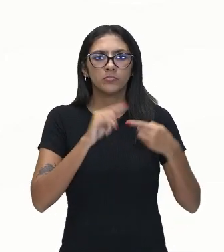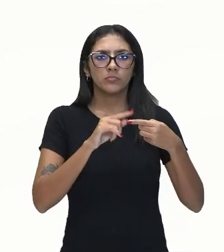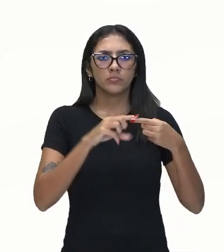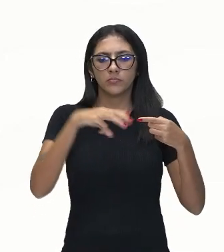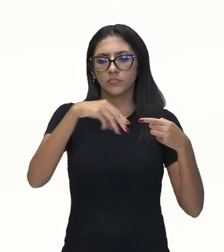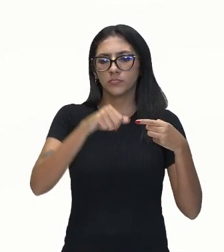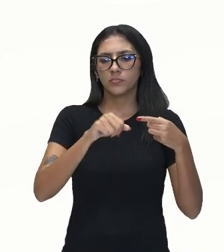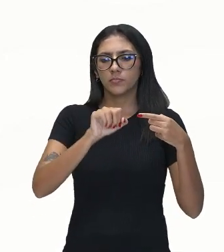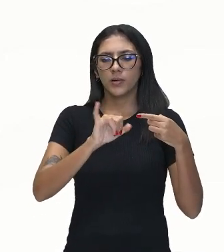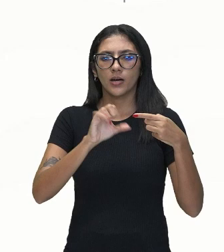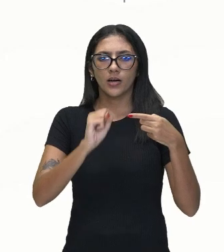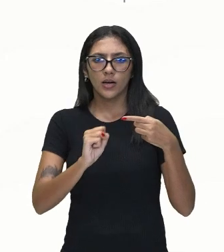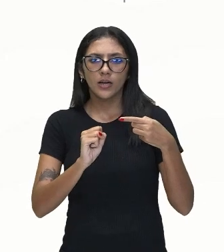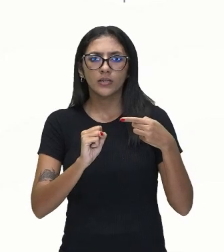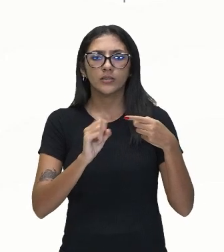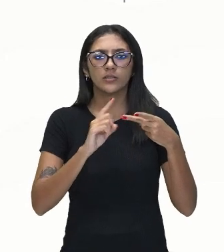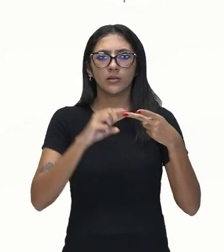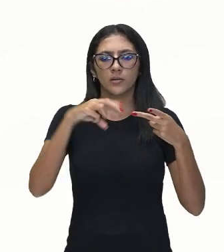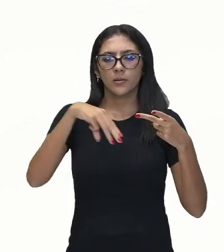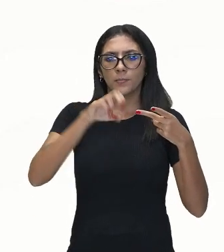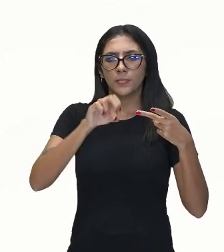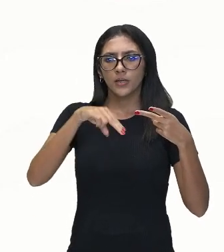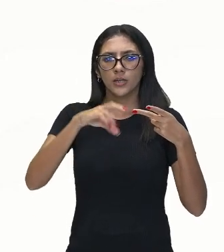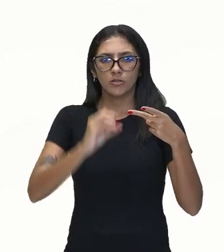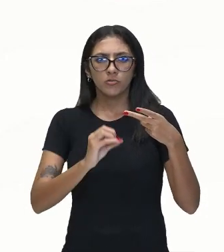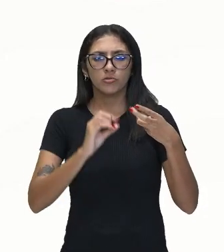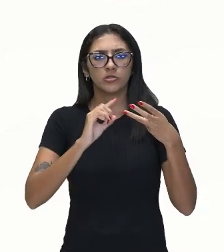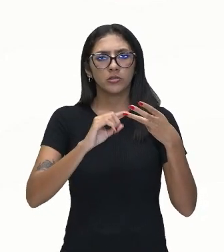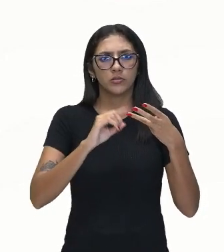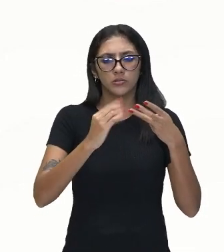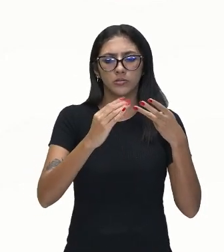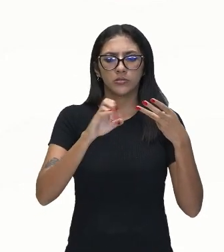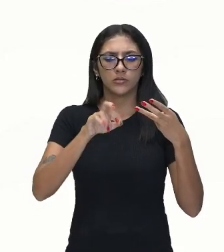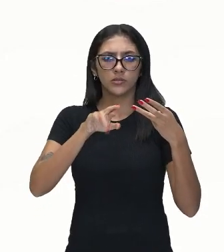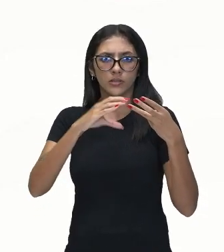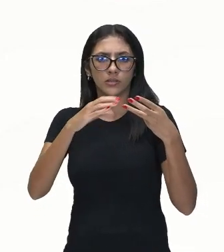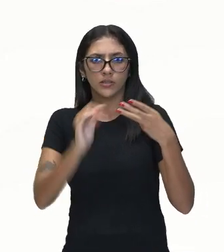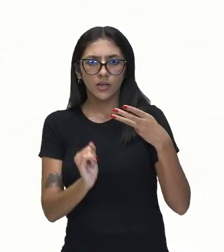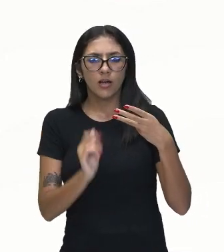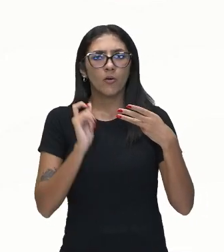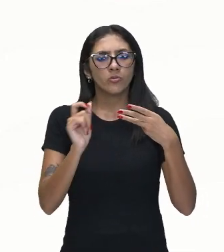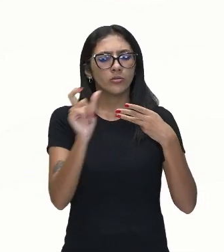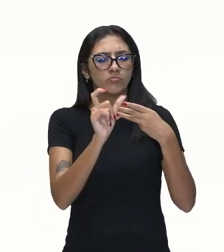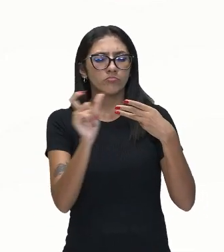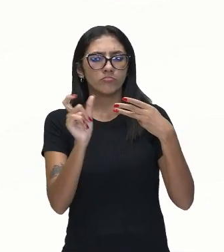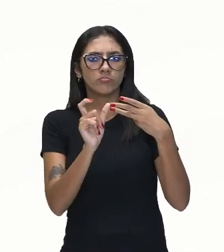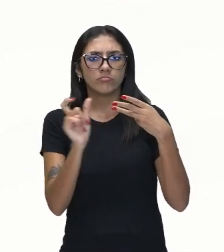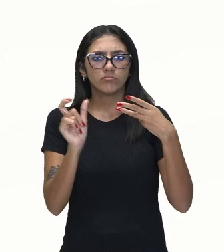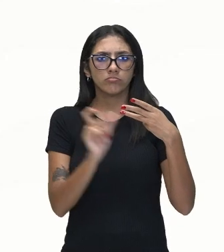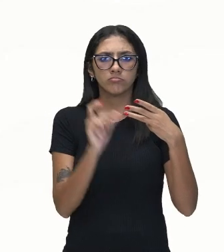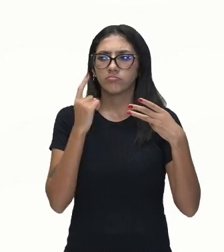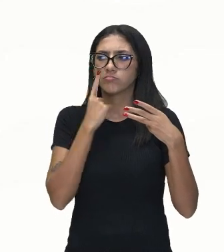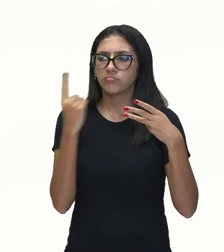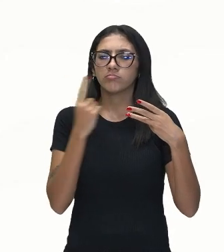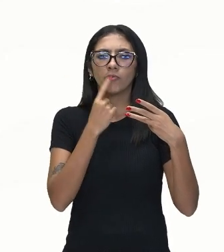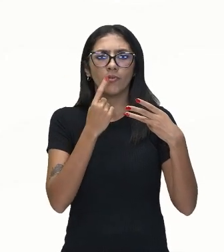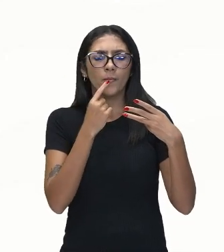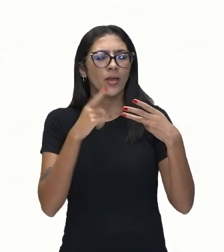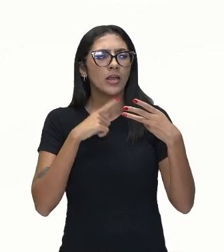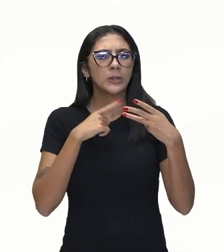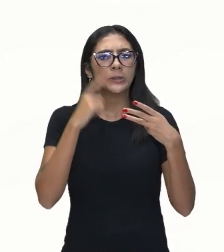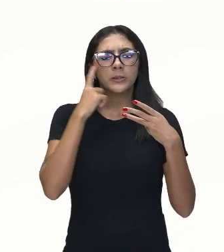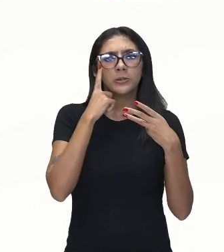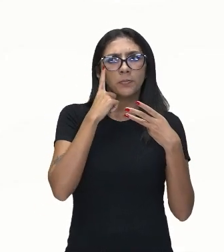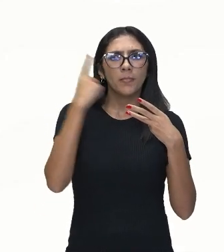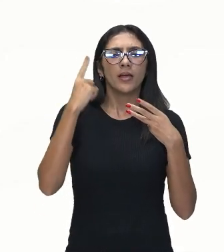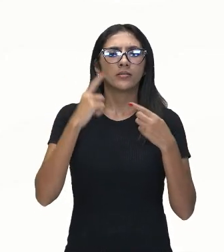de, menos de, cerca de. Qual é a ideia que se transmite aqui com essas expressões?